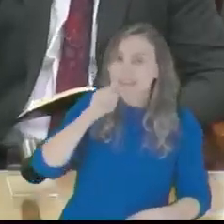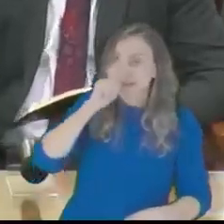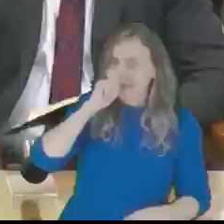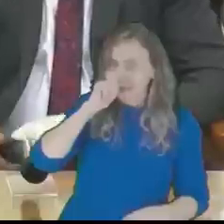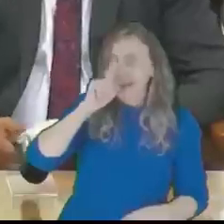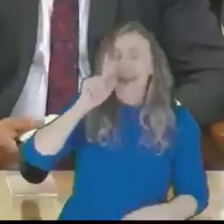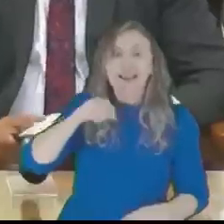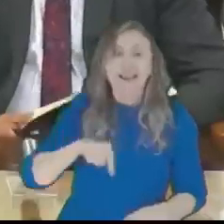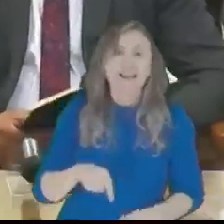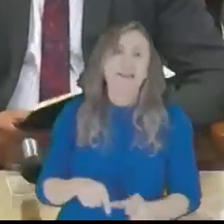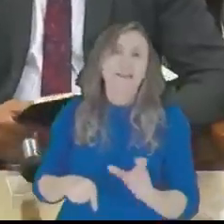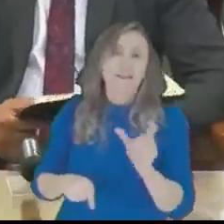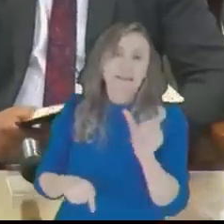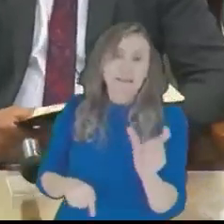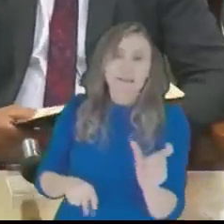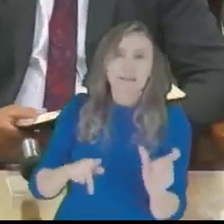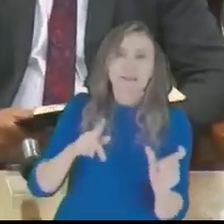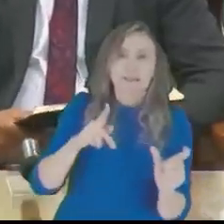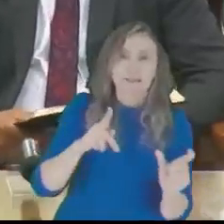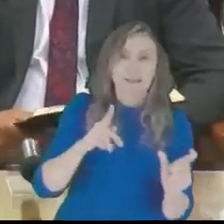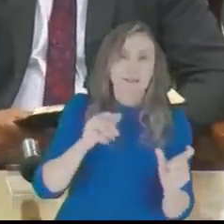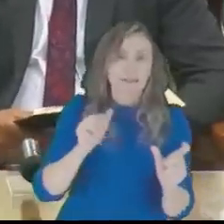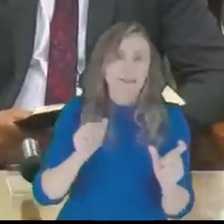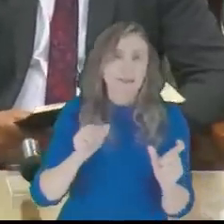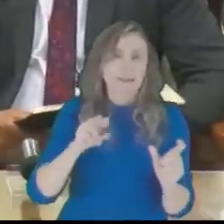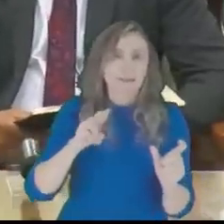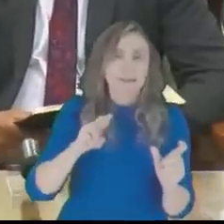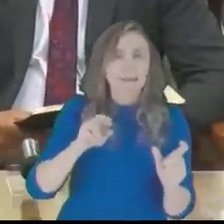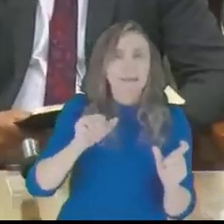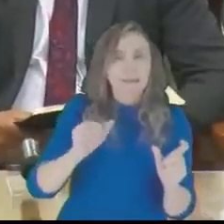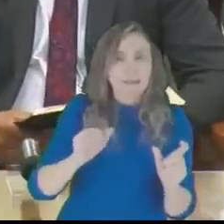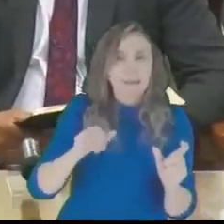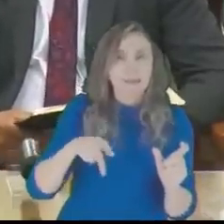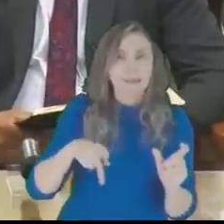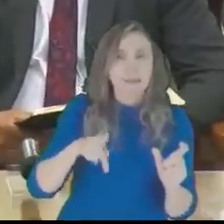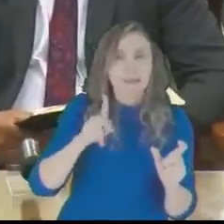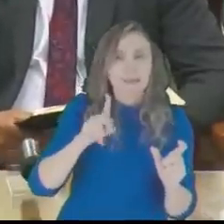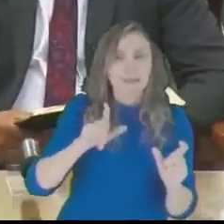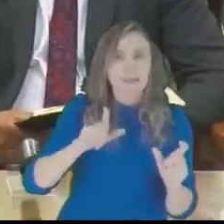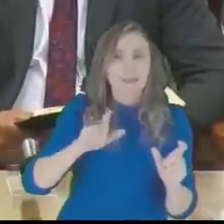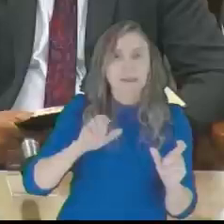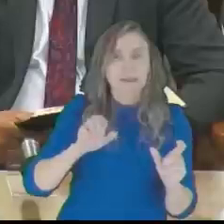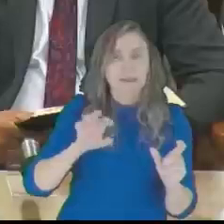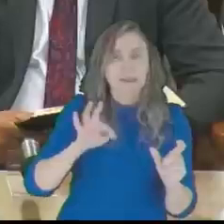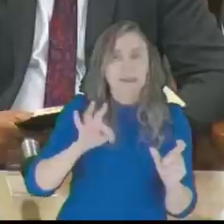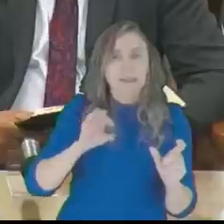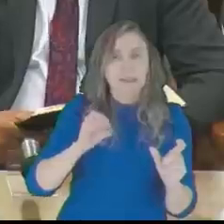Parácletos. E o que quer dizer parácletos? Aquele que está ao lado.